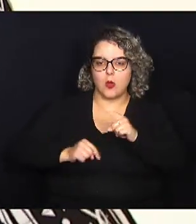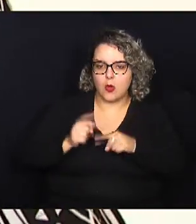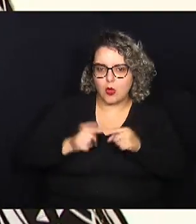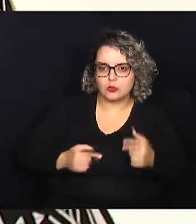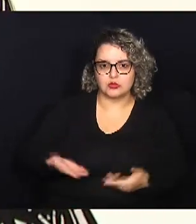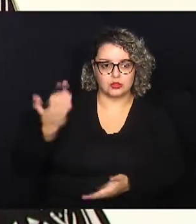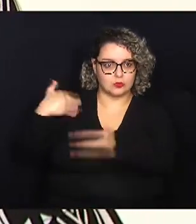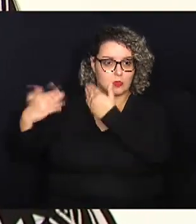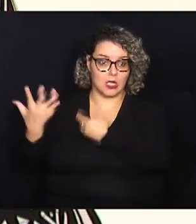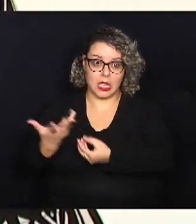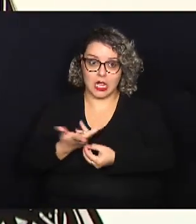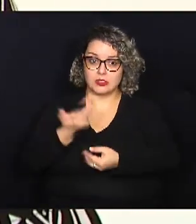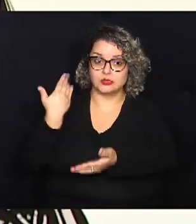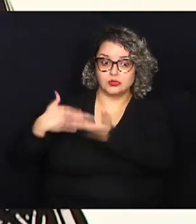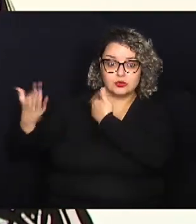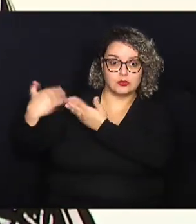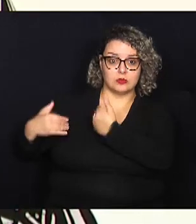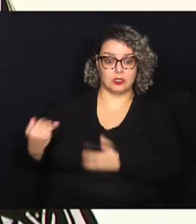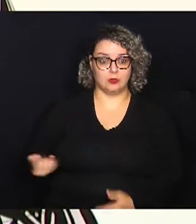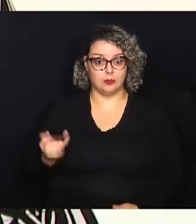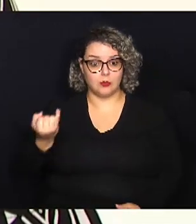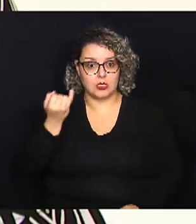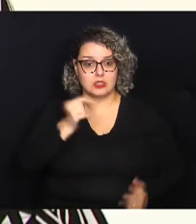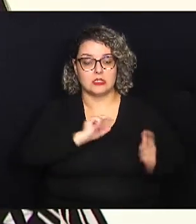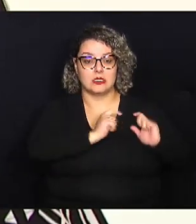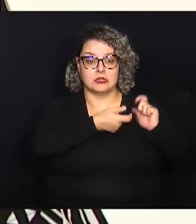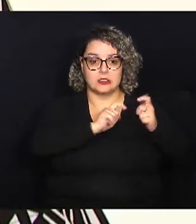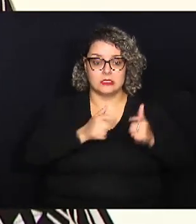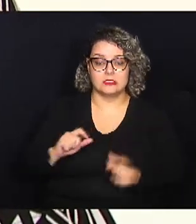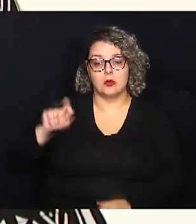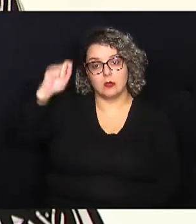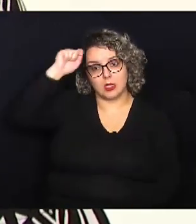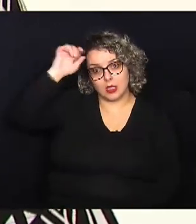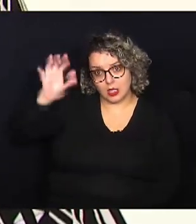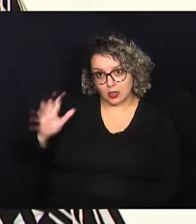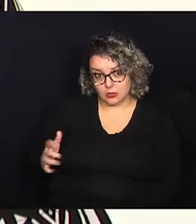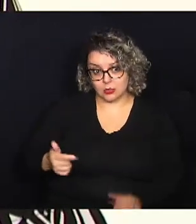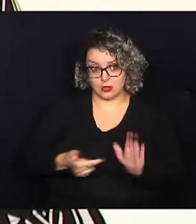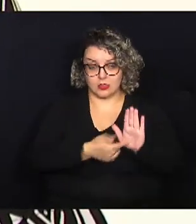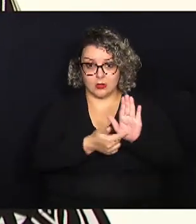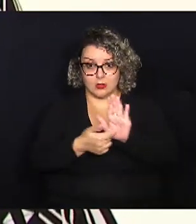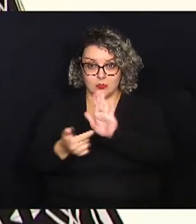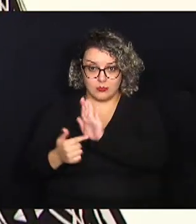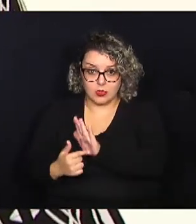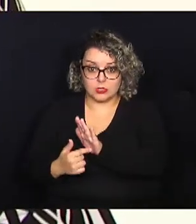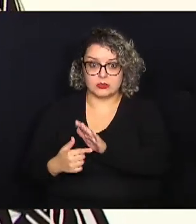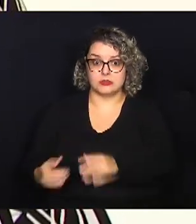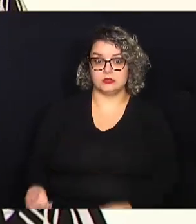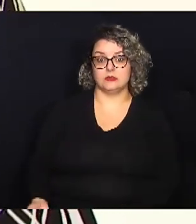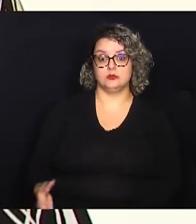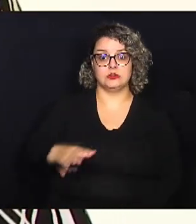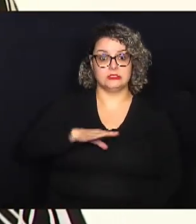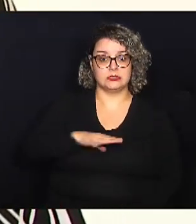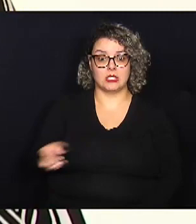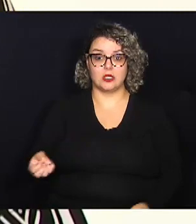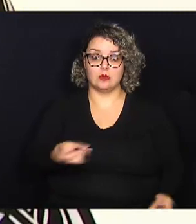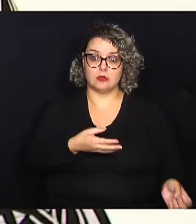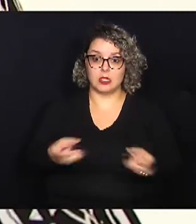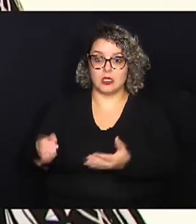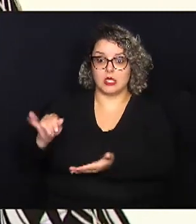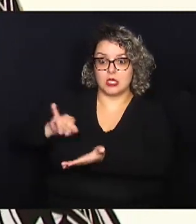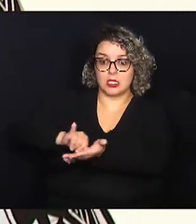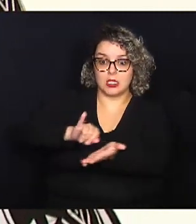artes importantes da tradição africana, nós mostramos cidades modernas em capitais